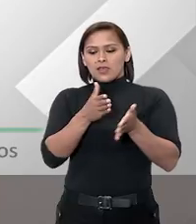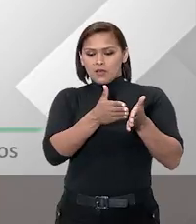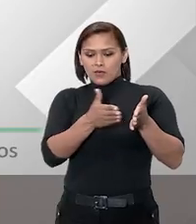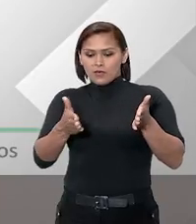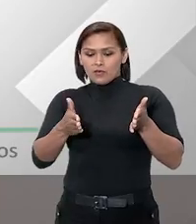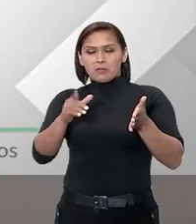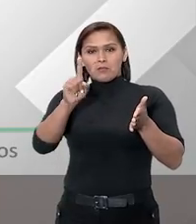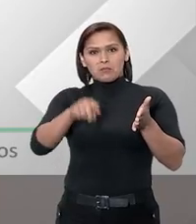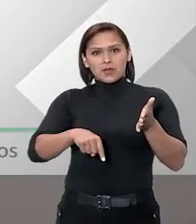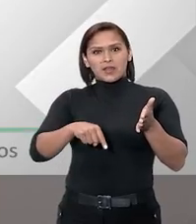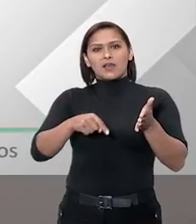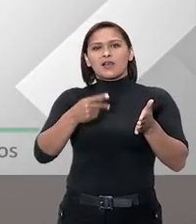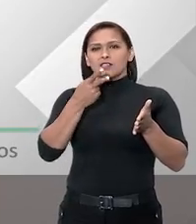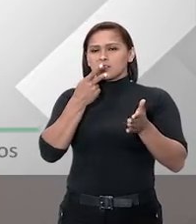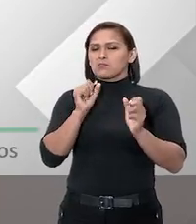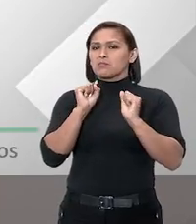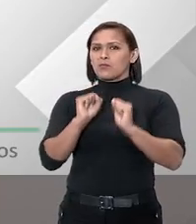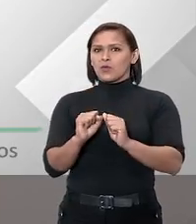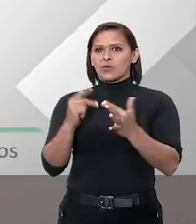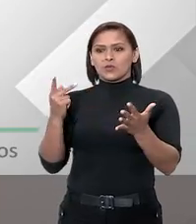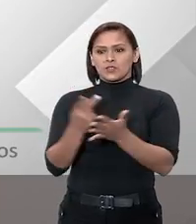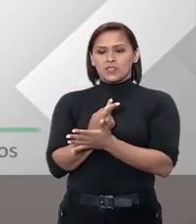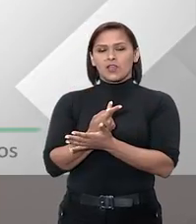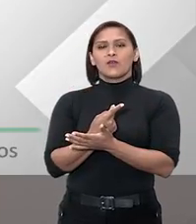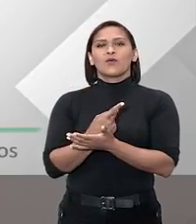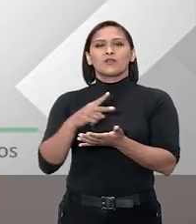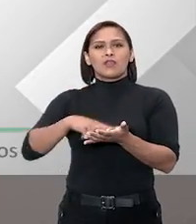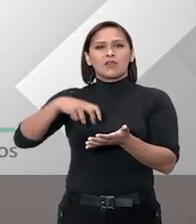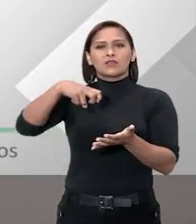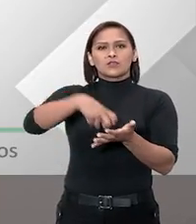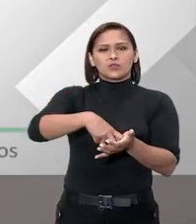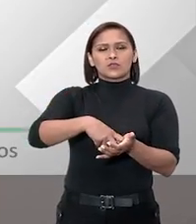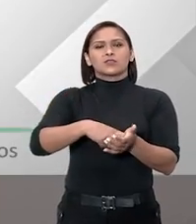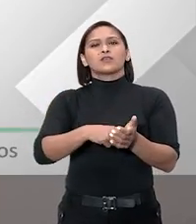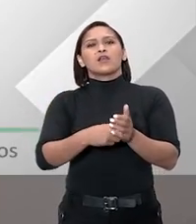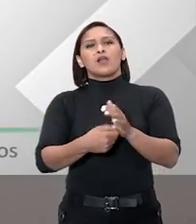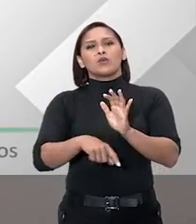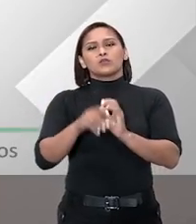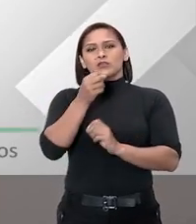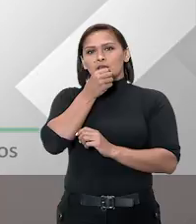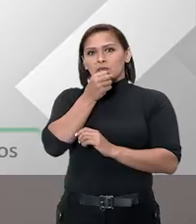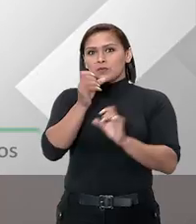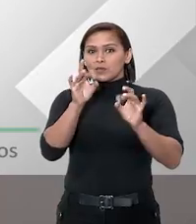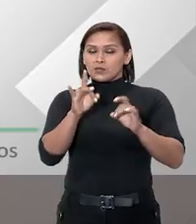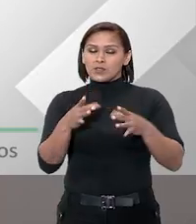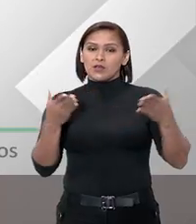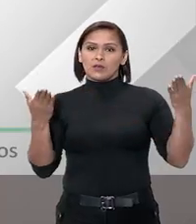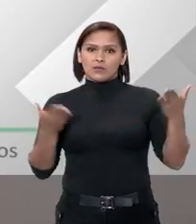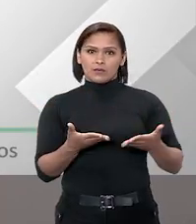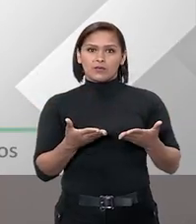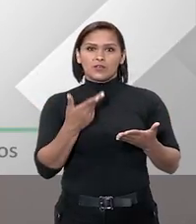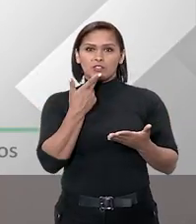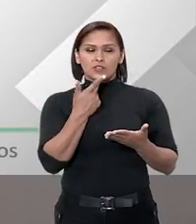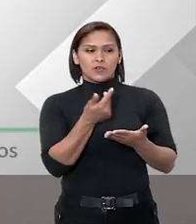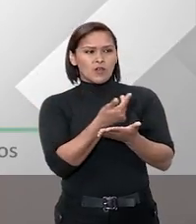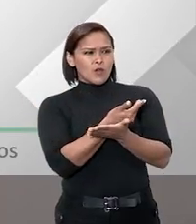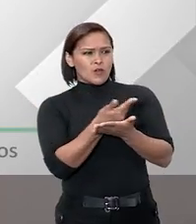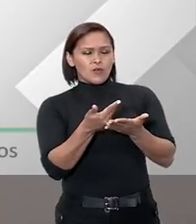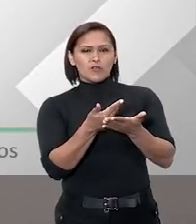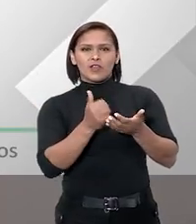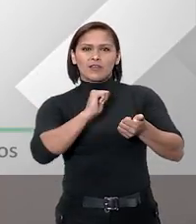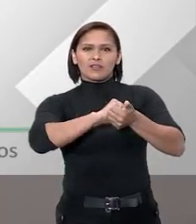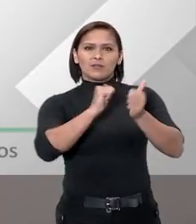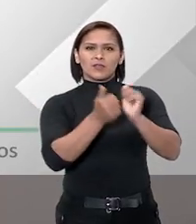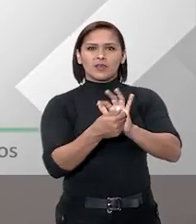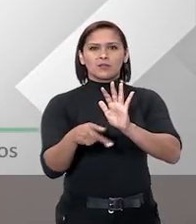prazo determinado para que fosse cumprida a execução e implementação do depoimento, hoje foi relativizado